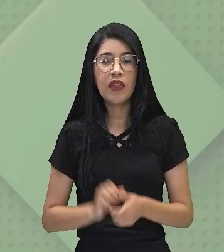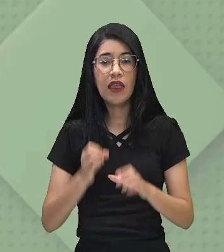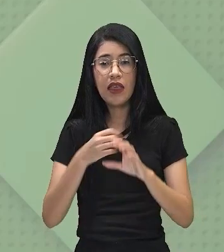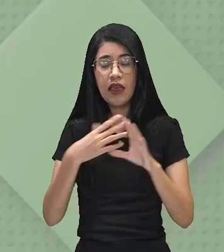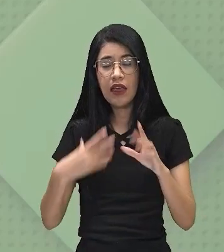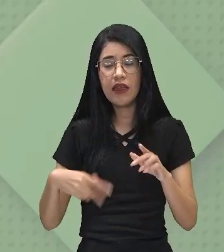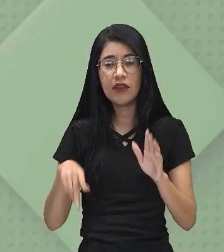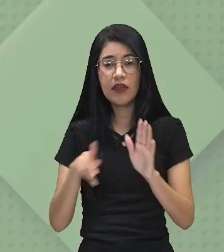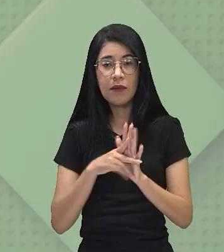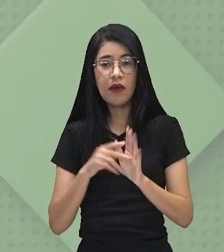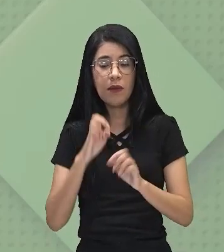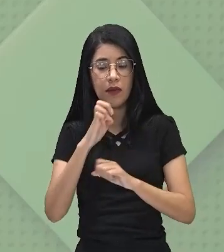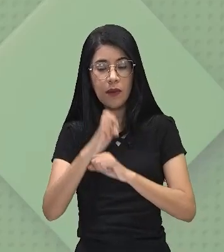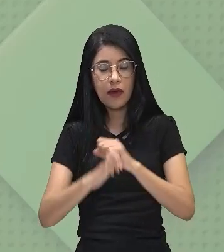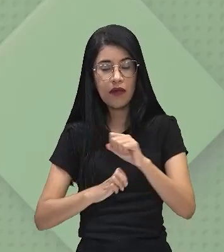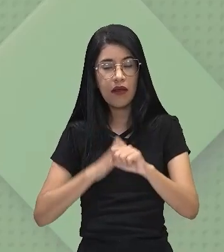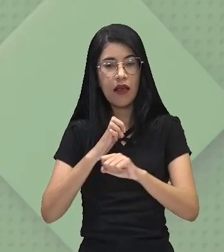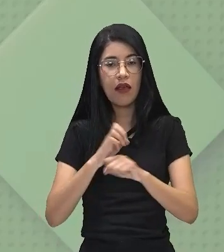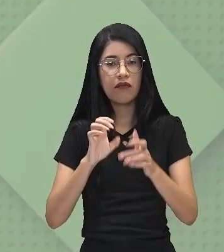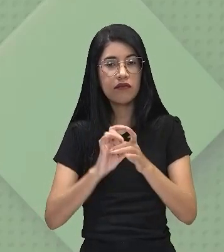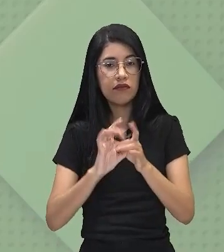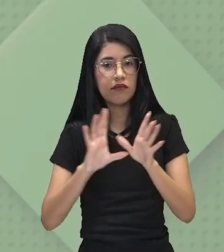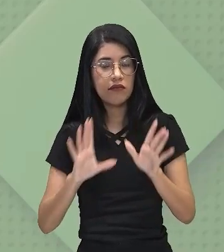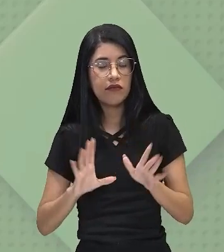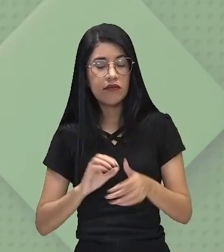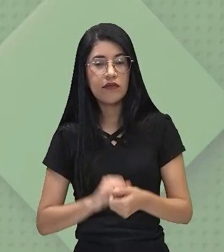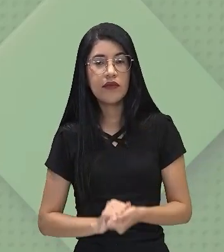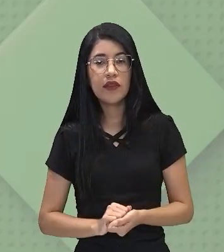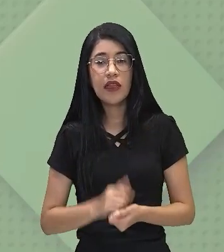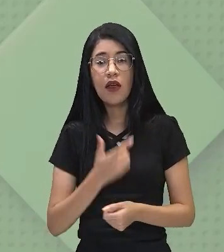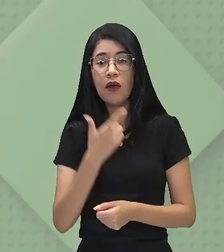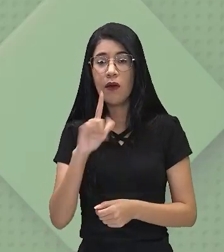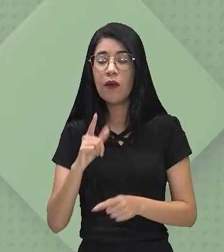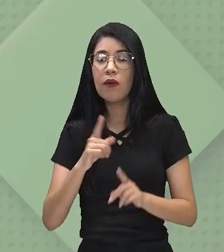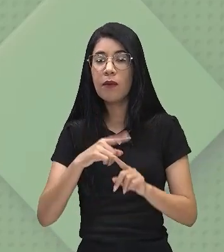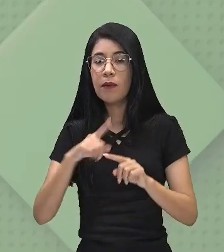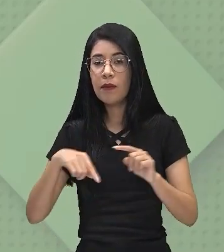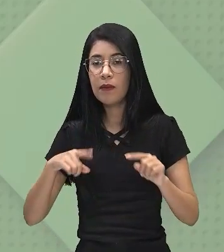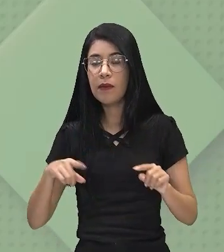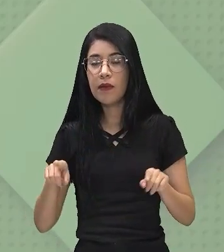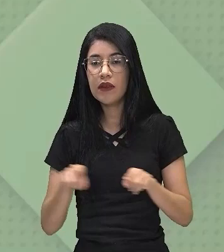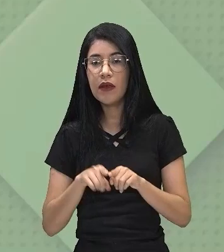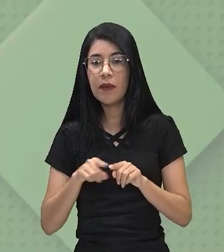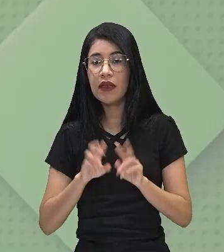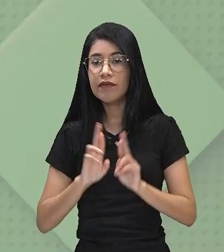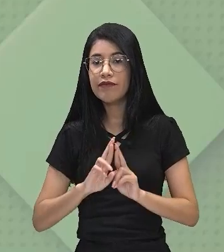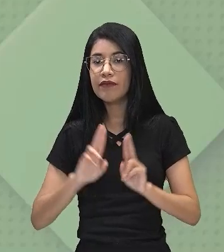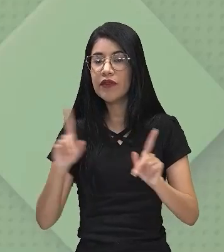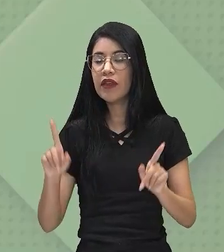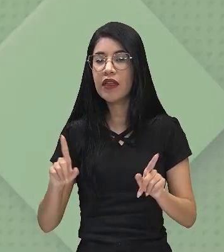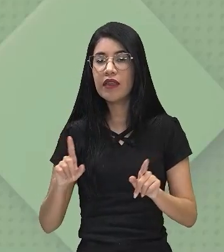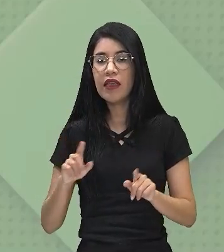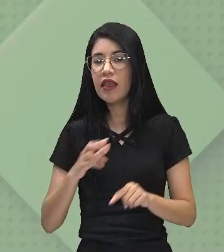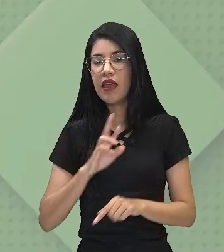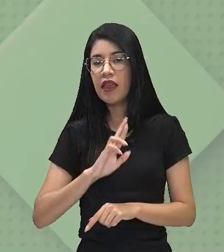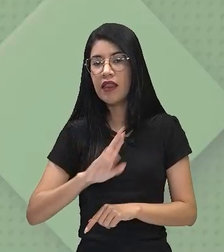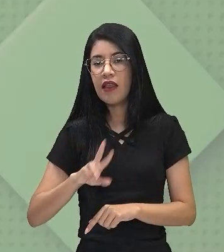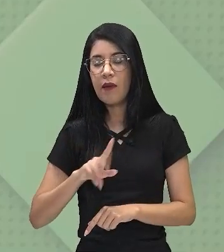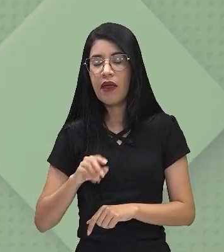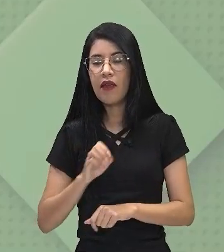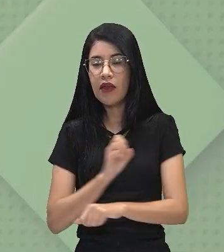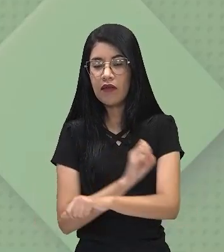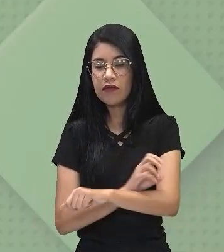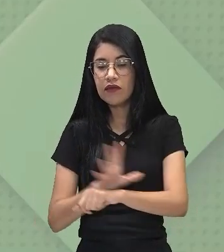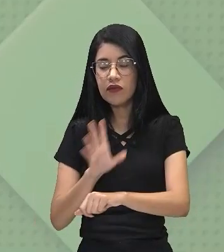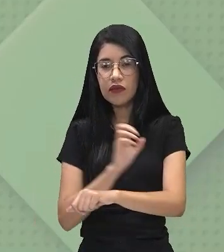seus elétrons livres. Mas nós temos outros materiais que eles são o oposto, né? Eles não vão permitir essa passagem dessa